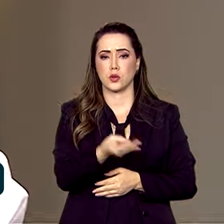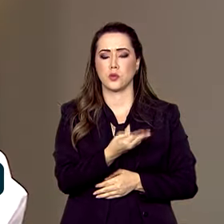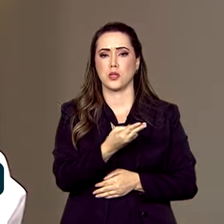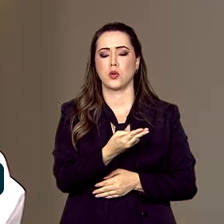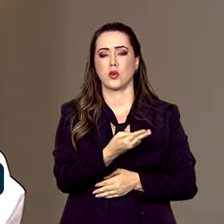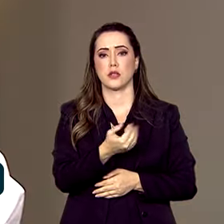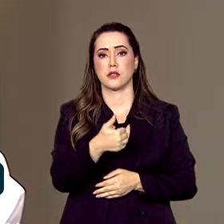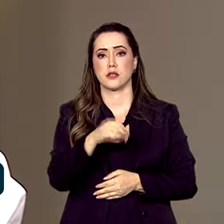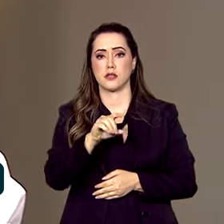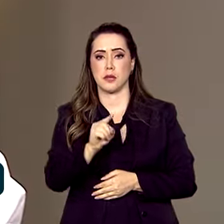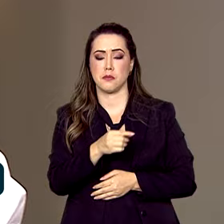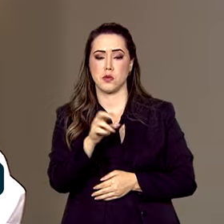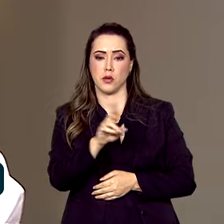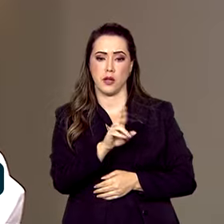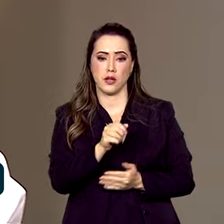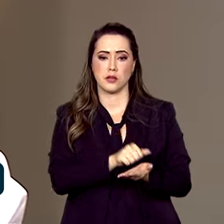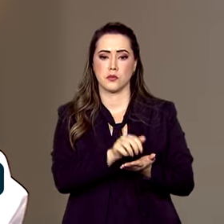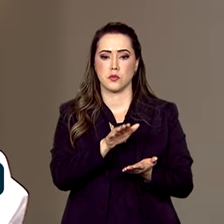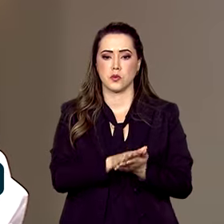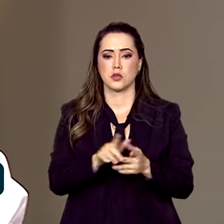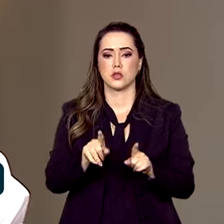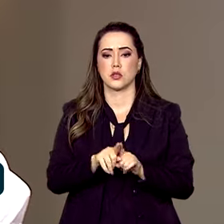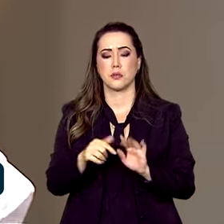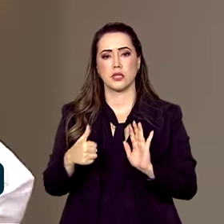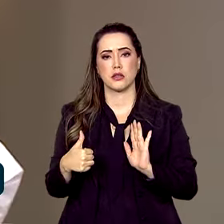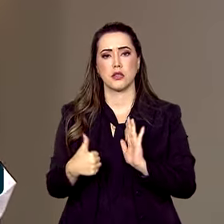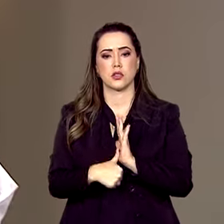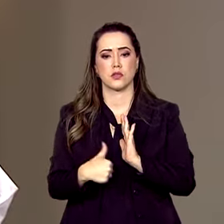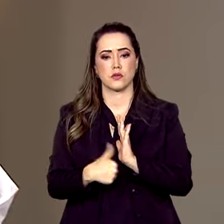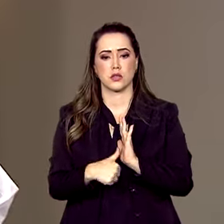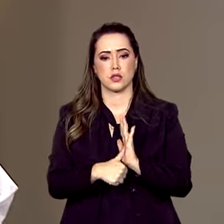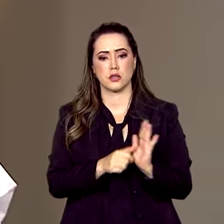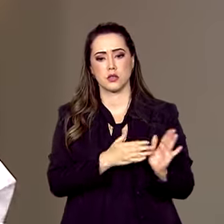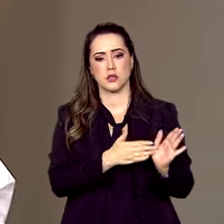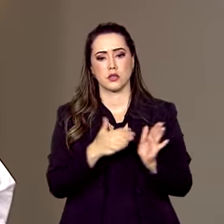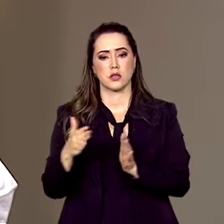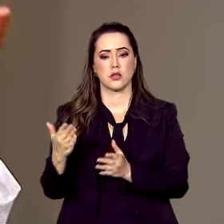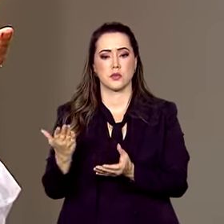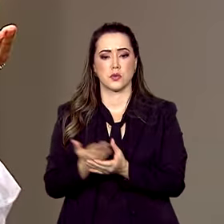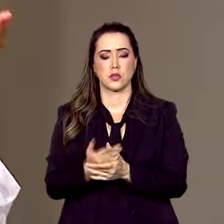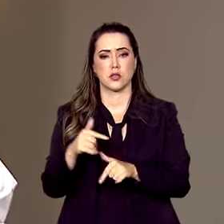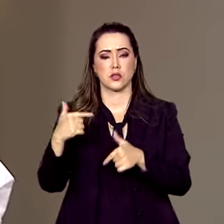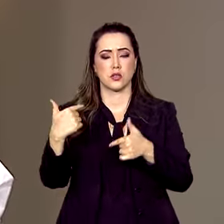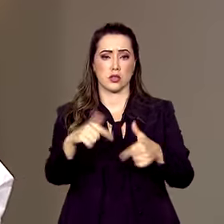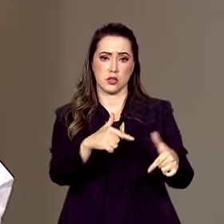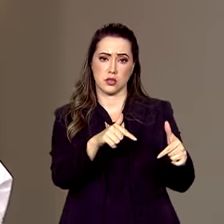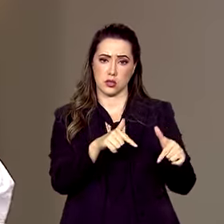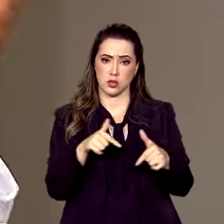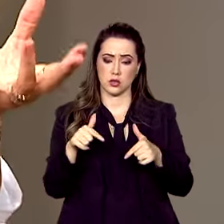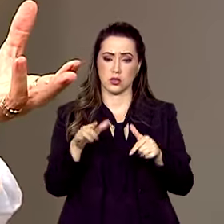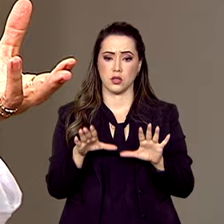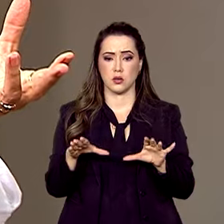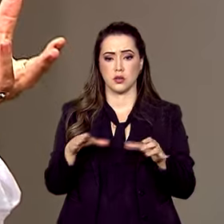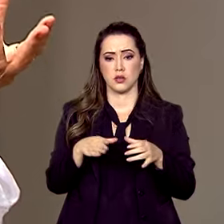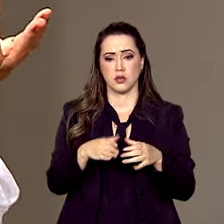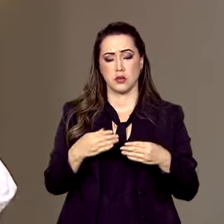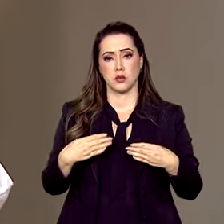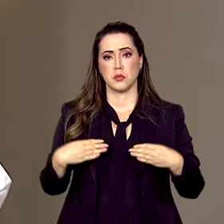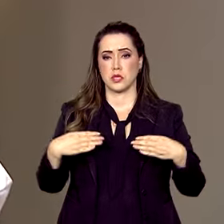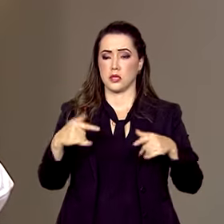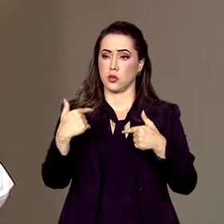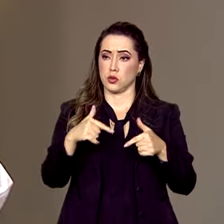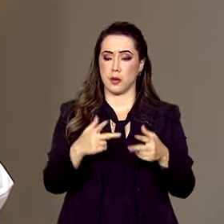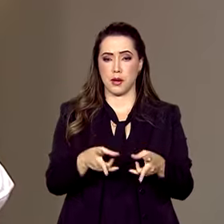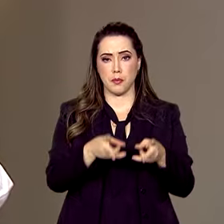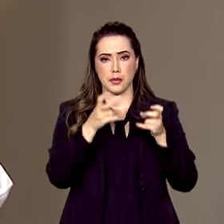multas. Nós tivemos também a identificação nesse processo de trabalhadores por parte do Ministério do Trabalho e Emprego